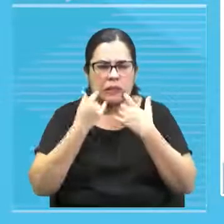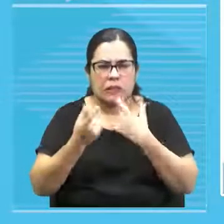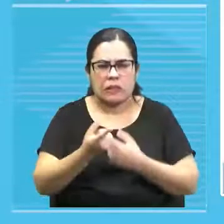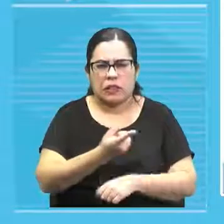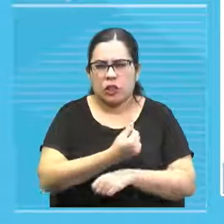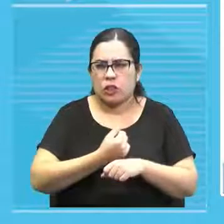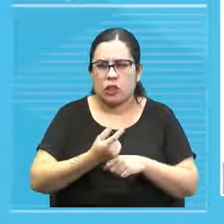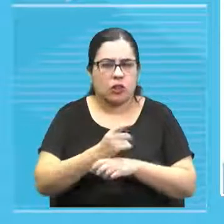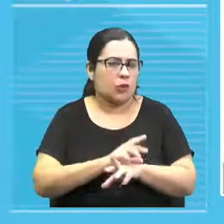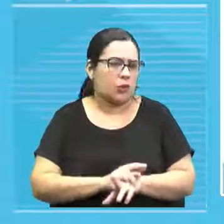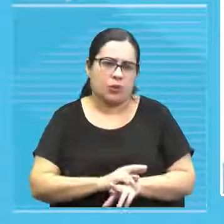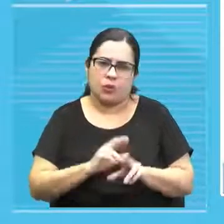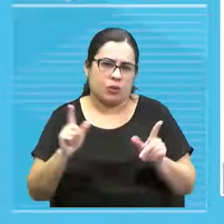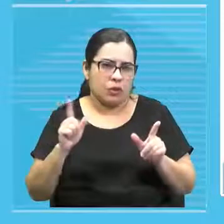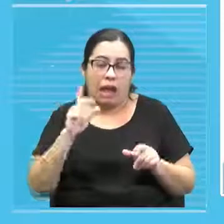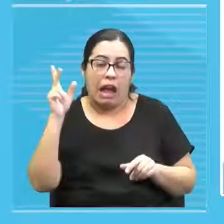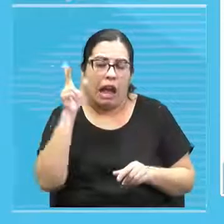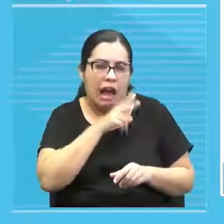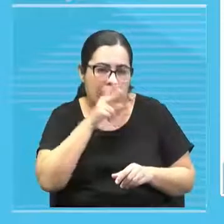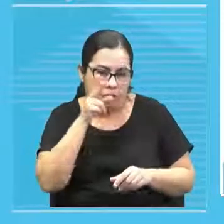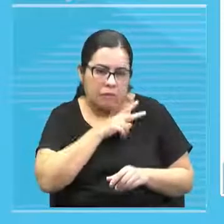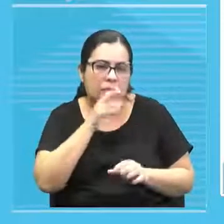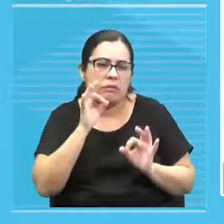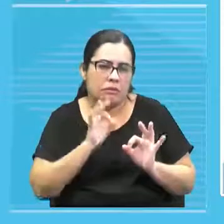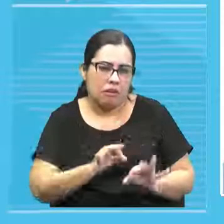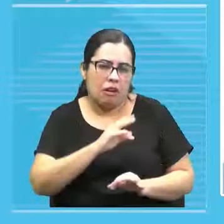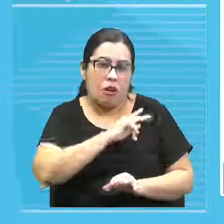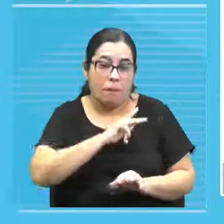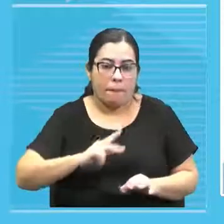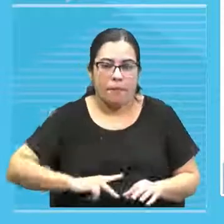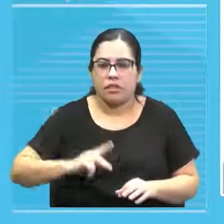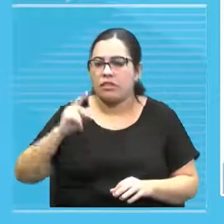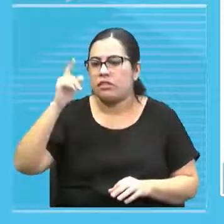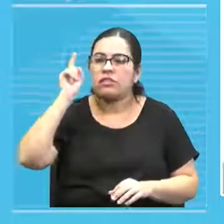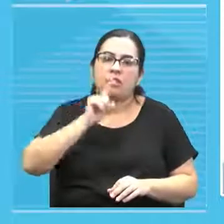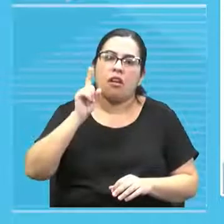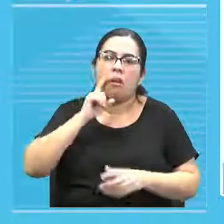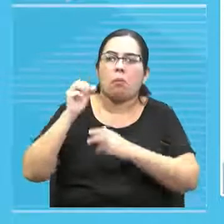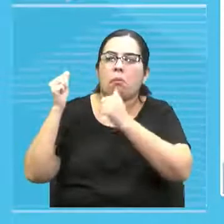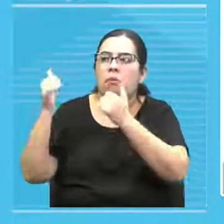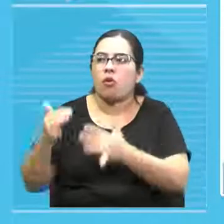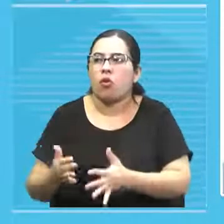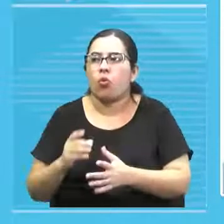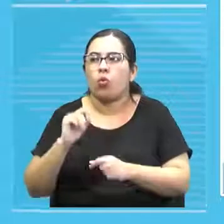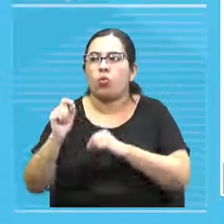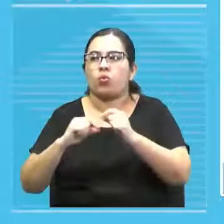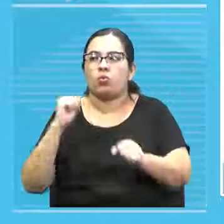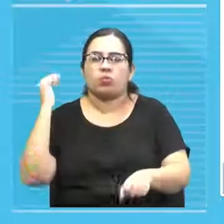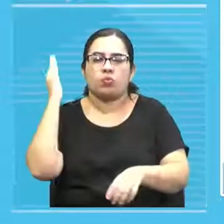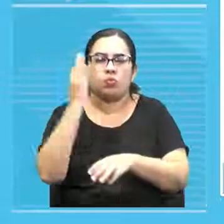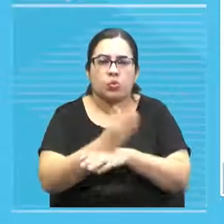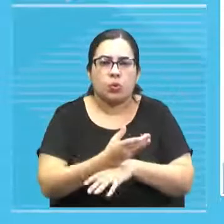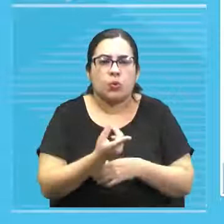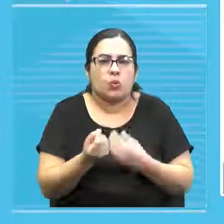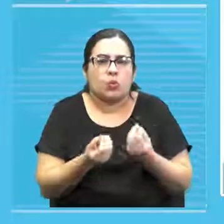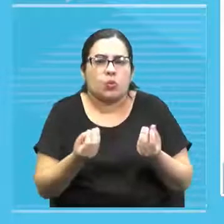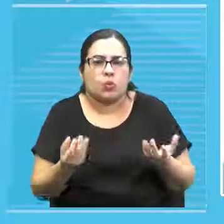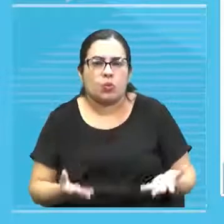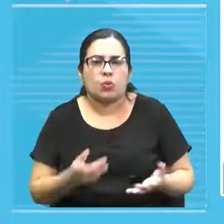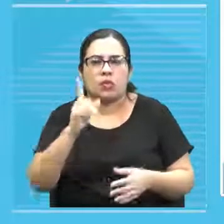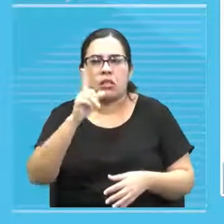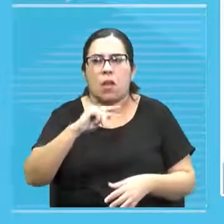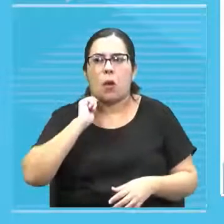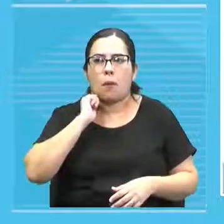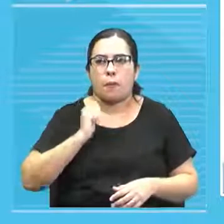capitais isso aqui é muito rápido um Presidente Americano fala uma coisa lá e derruba a cotação das bolsas